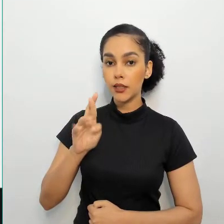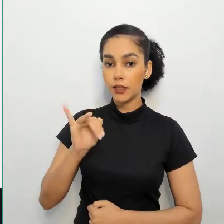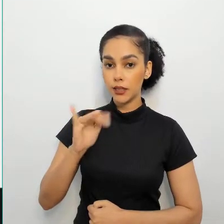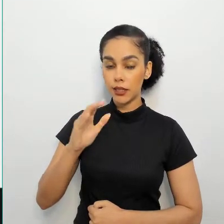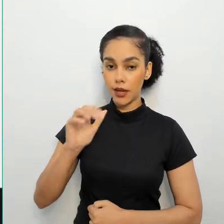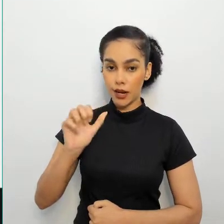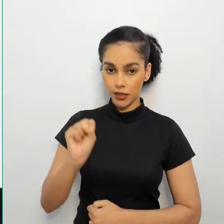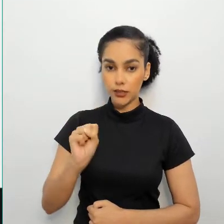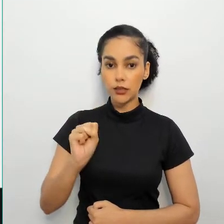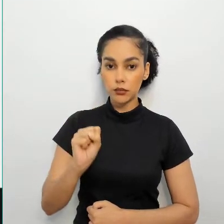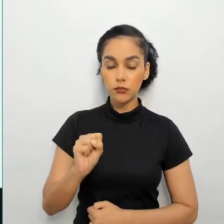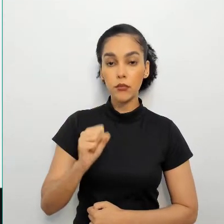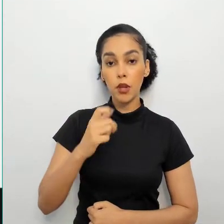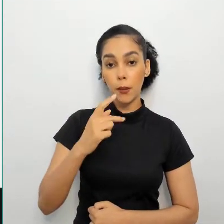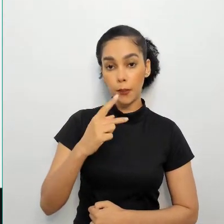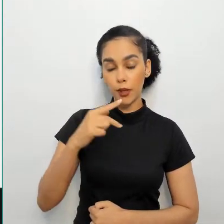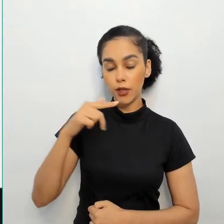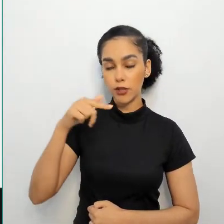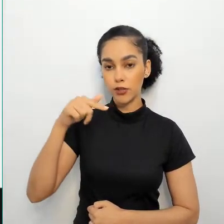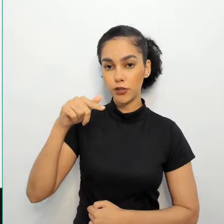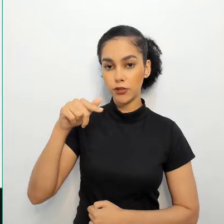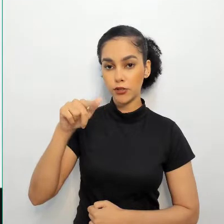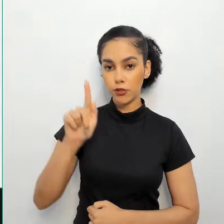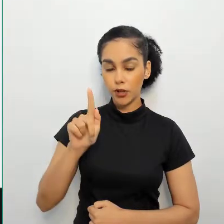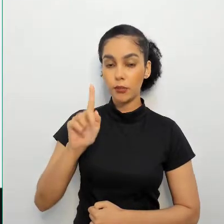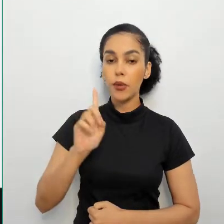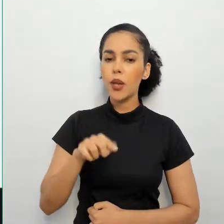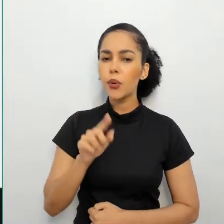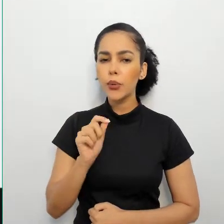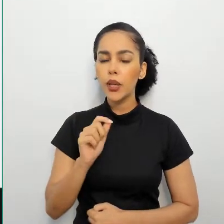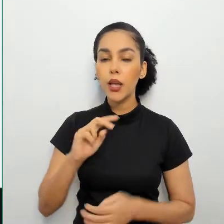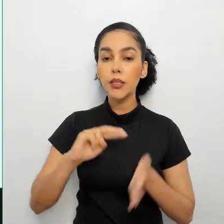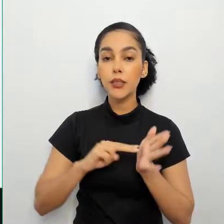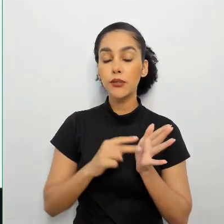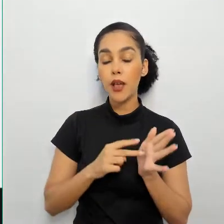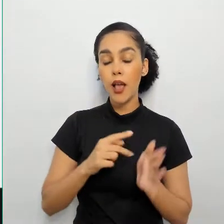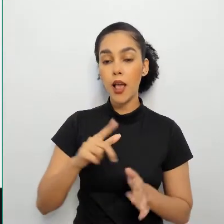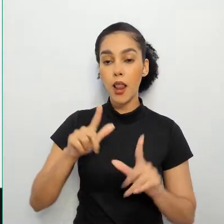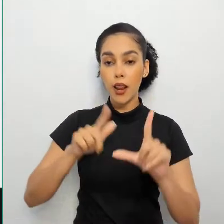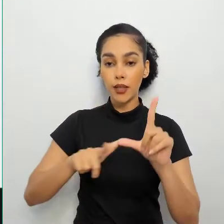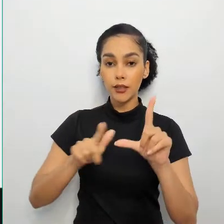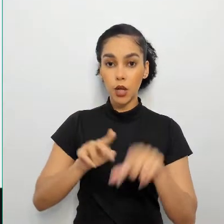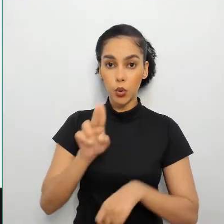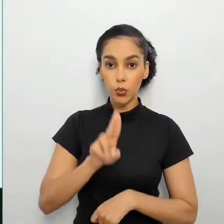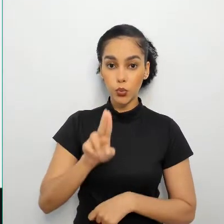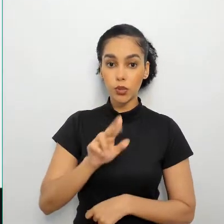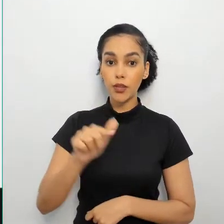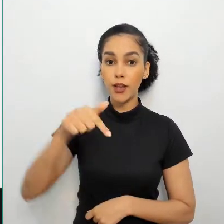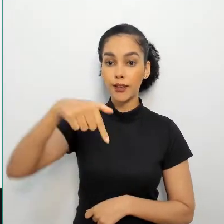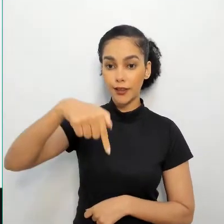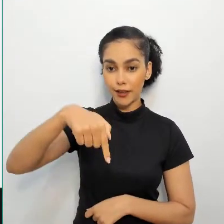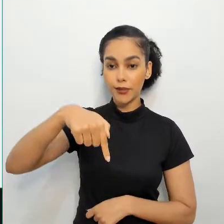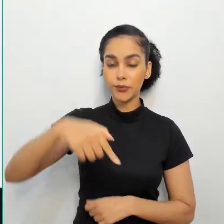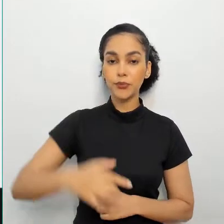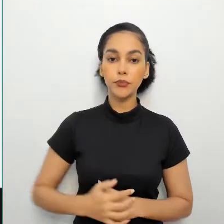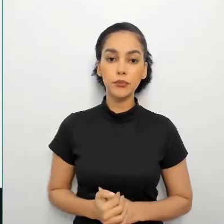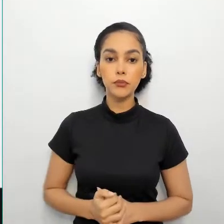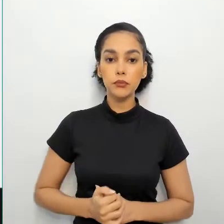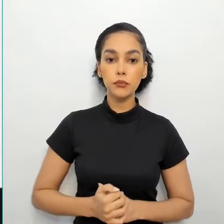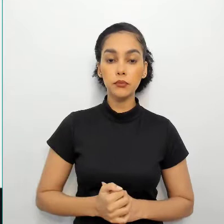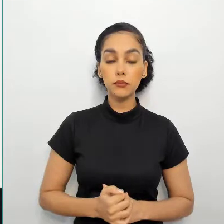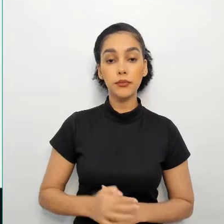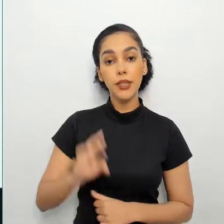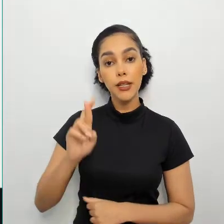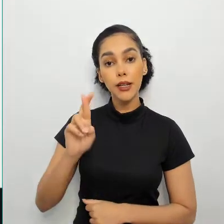PA a gente simboliza com a letra R, na PG a gente costuma simbolizar com a letra Q. Bom, a gente simboliza ela com a letra Q, e a razão é